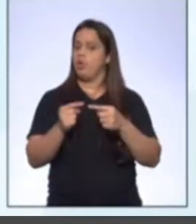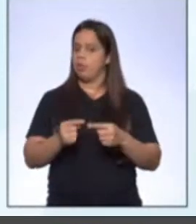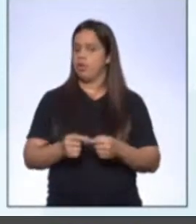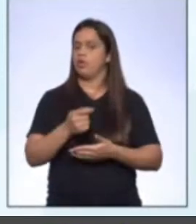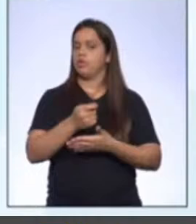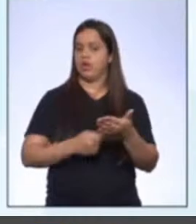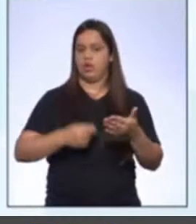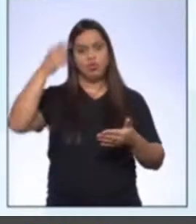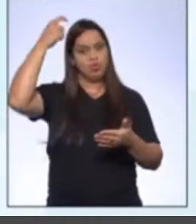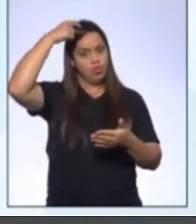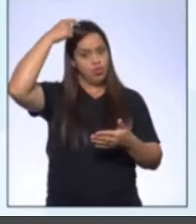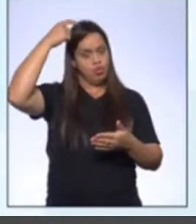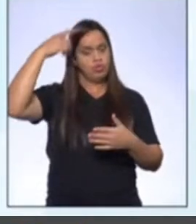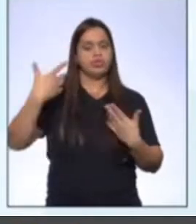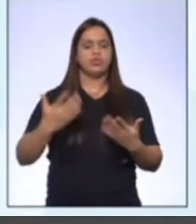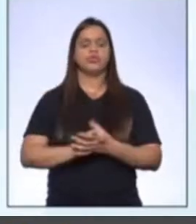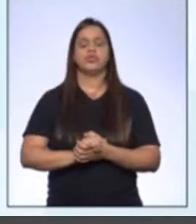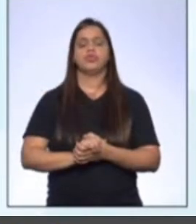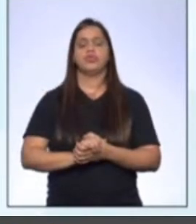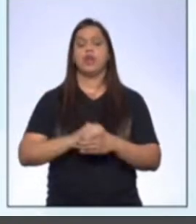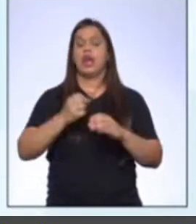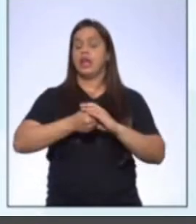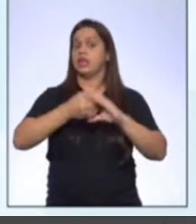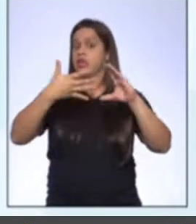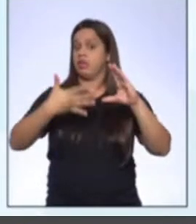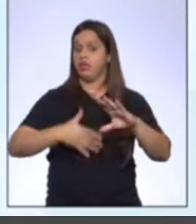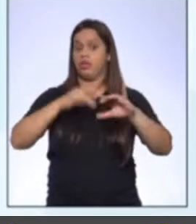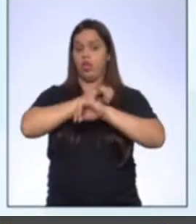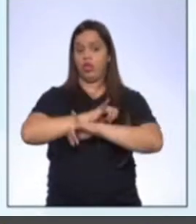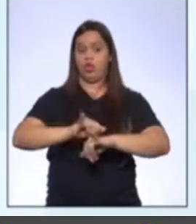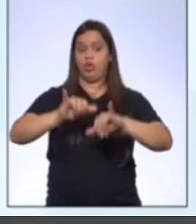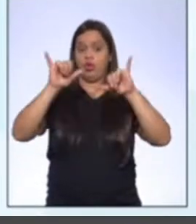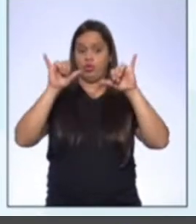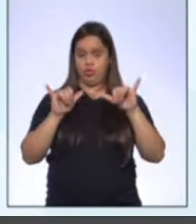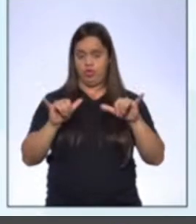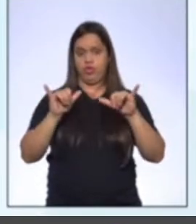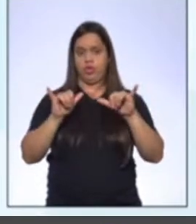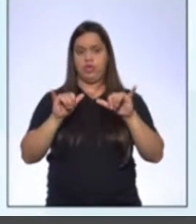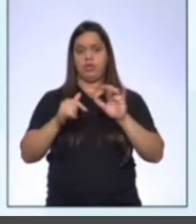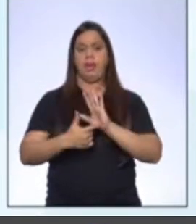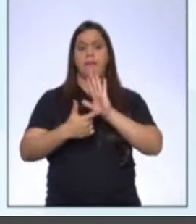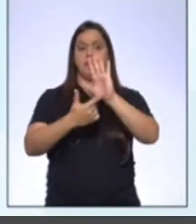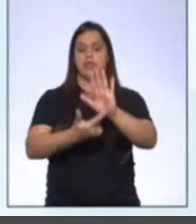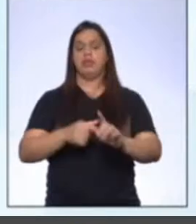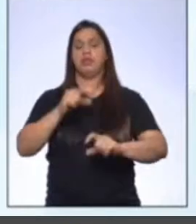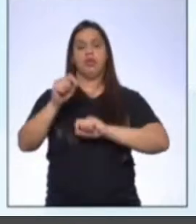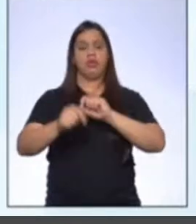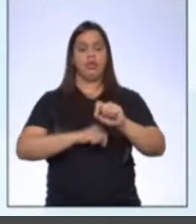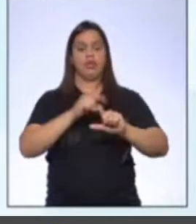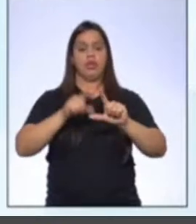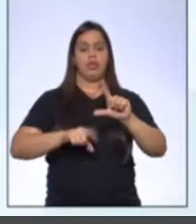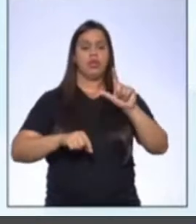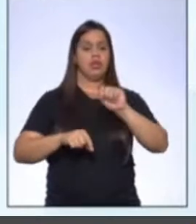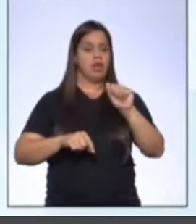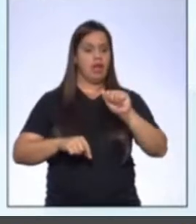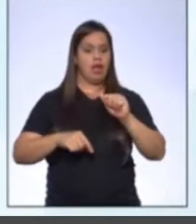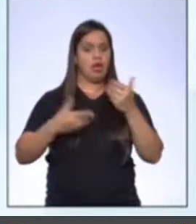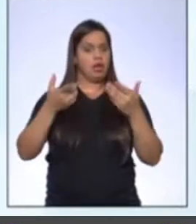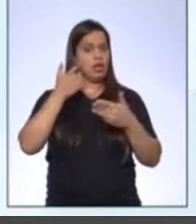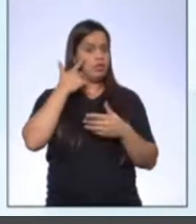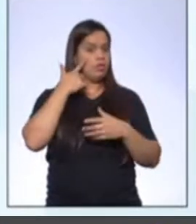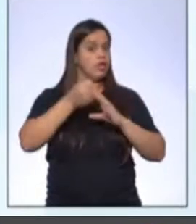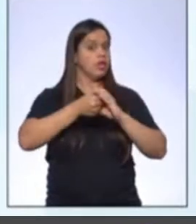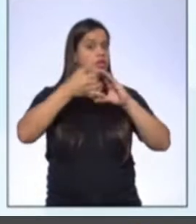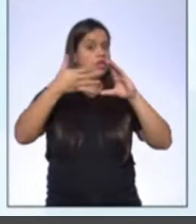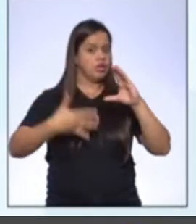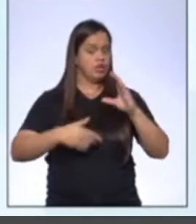gente? Entre as características da notícia estão a apresentar... Ora, agora estamos falando de